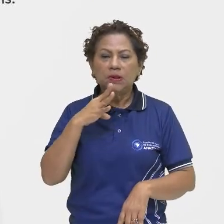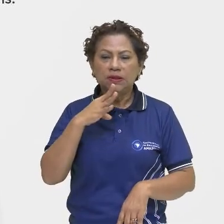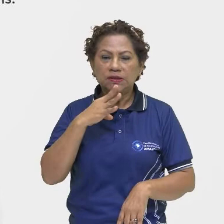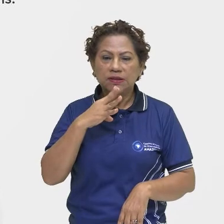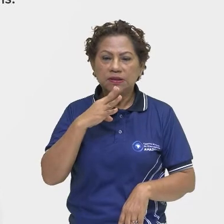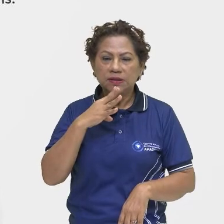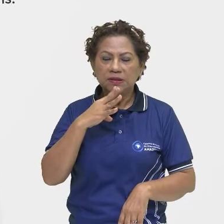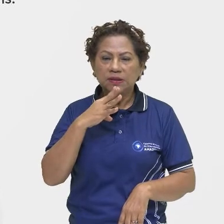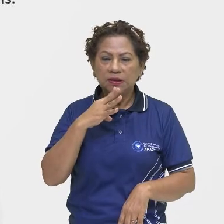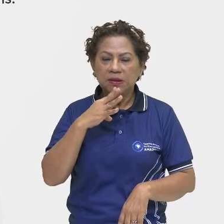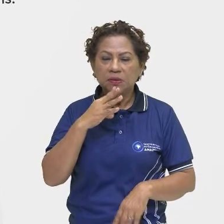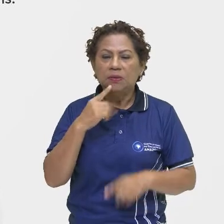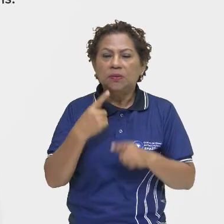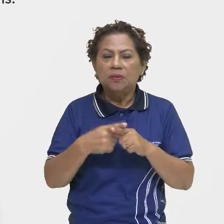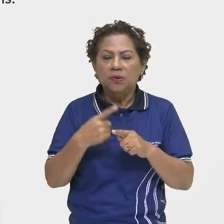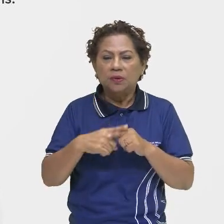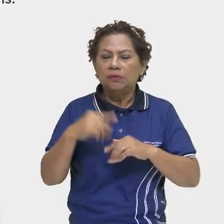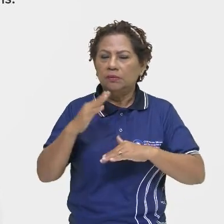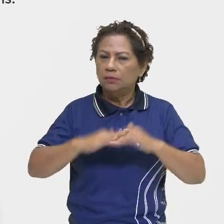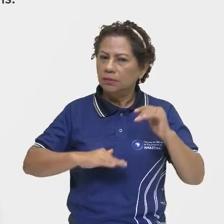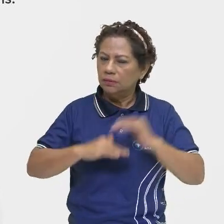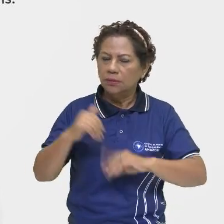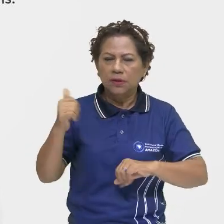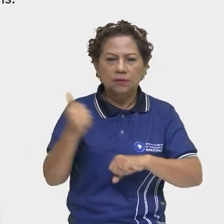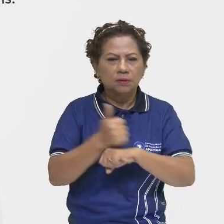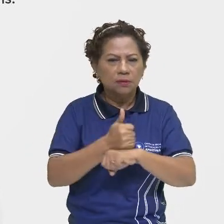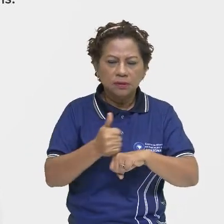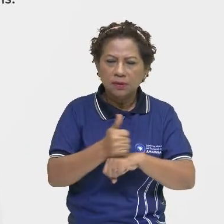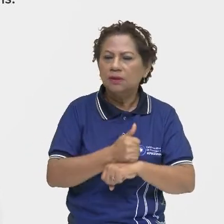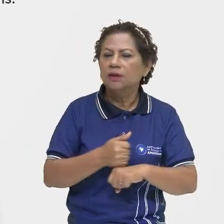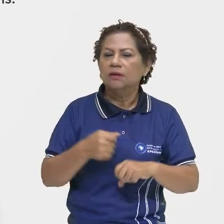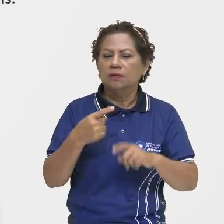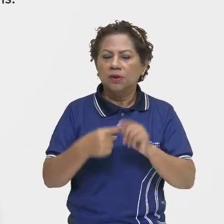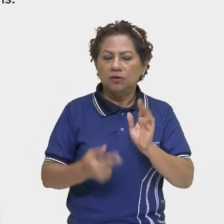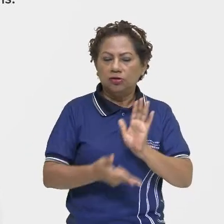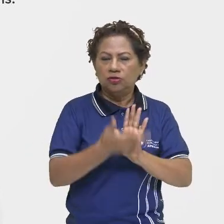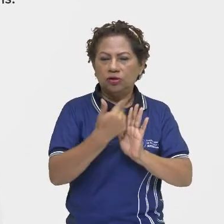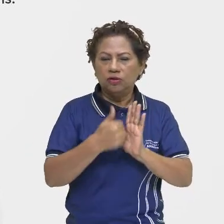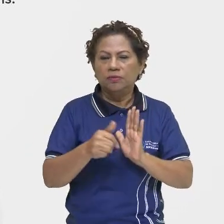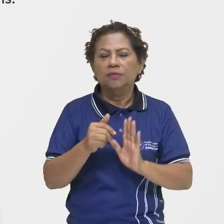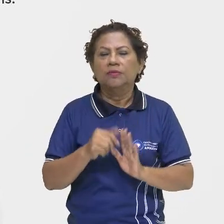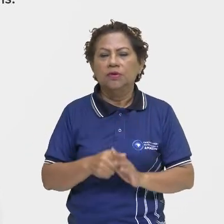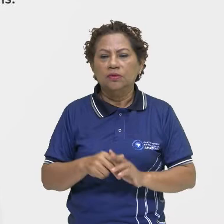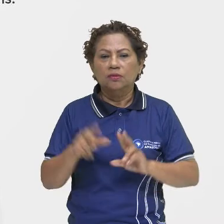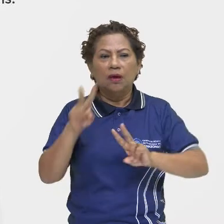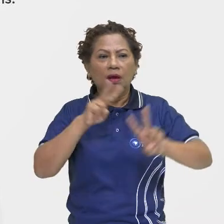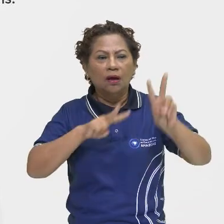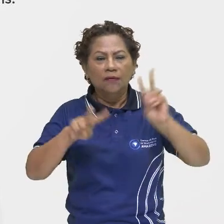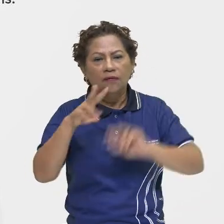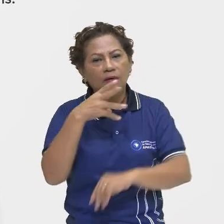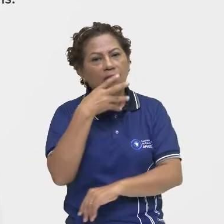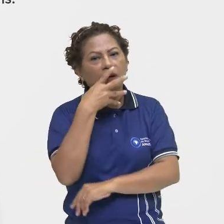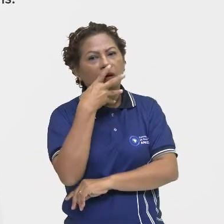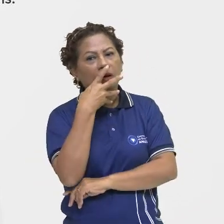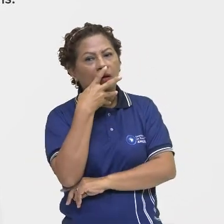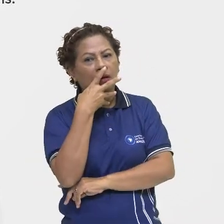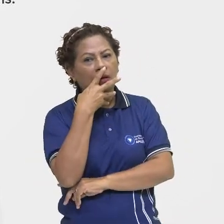obras, que são muito bem estruturadas. Elas chamam a atenção. E ele é conhecido por fazer